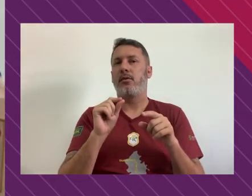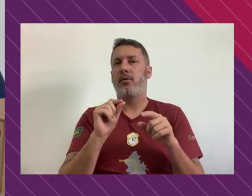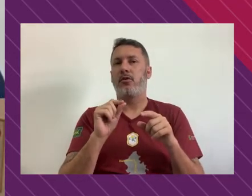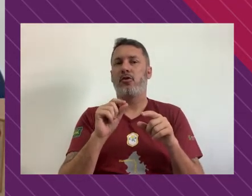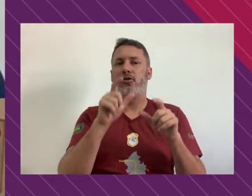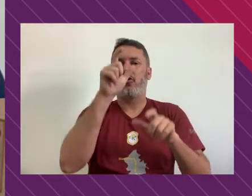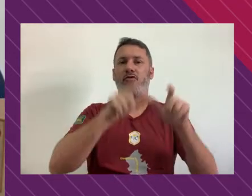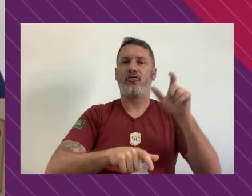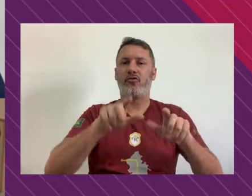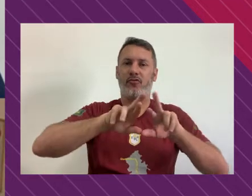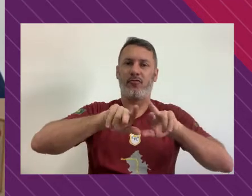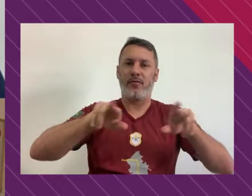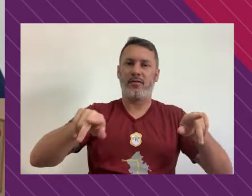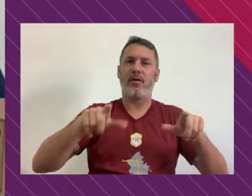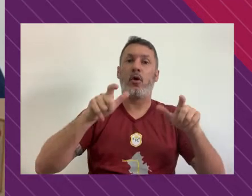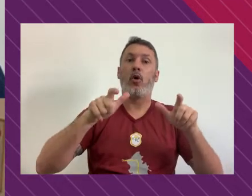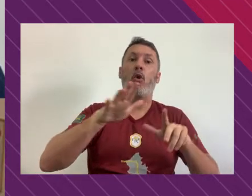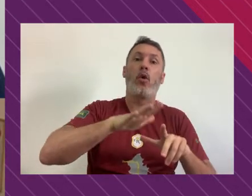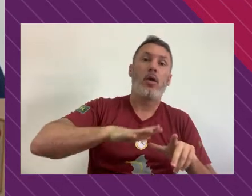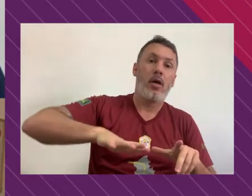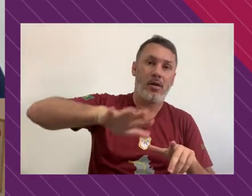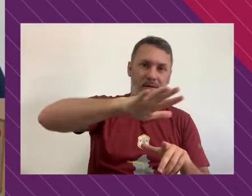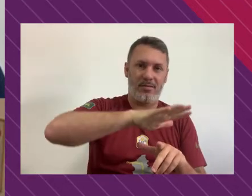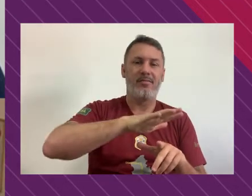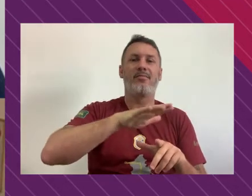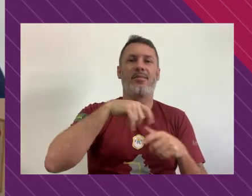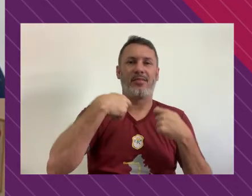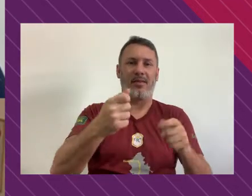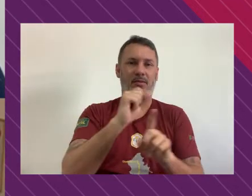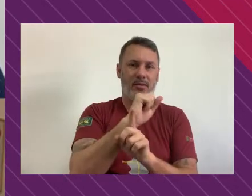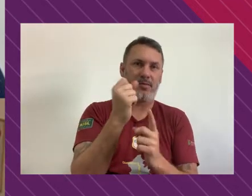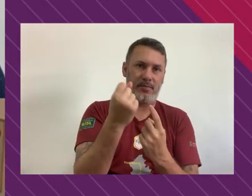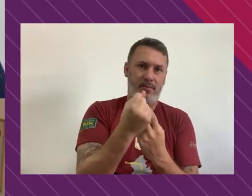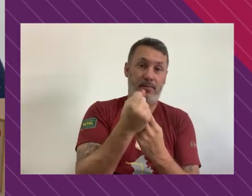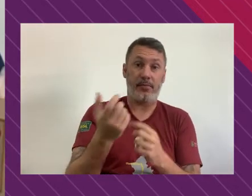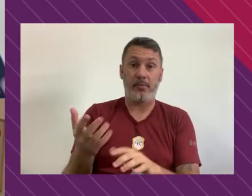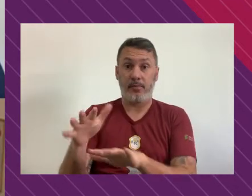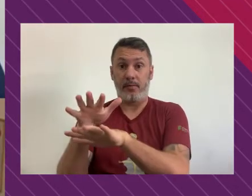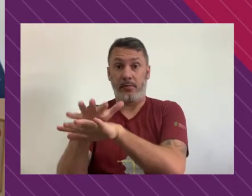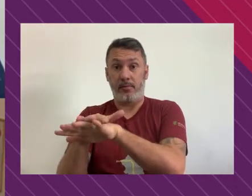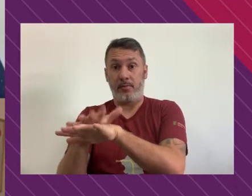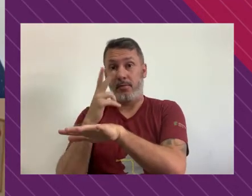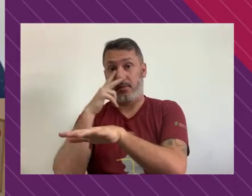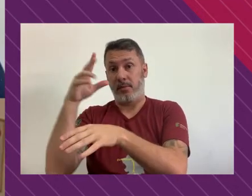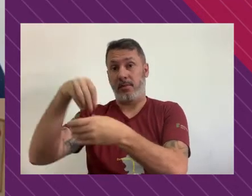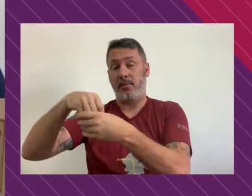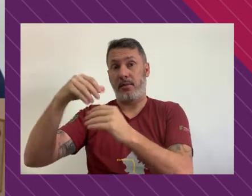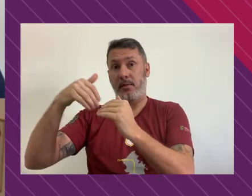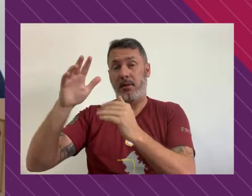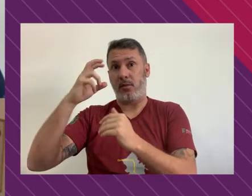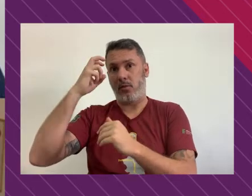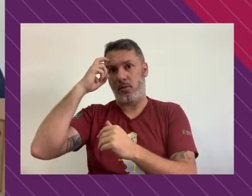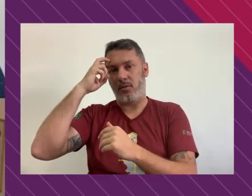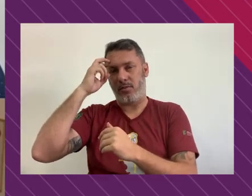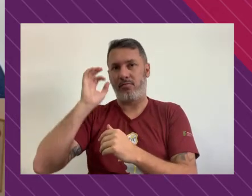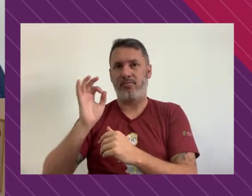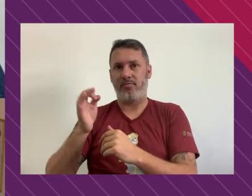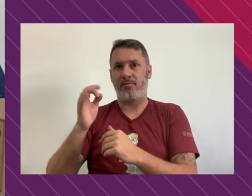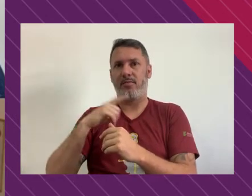da sociedade, e a inclusão como algo mais relacionado à cultura. No caso das organizações, a